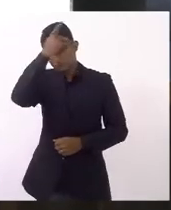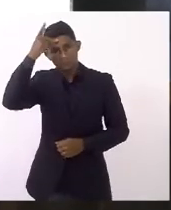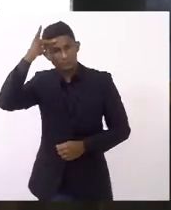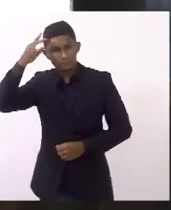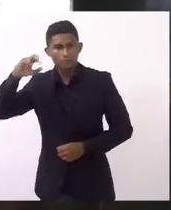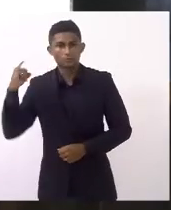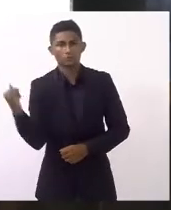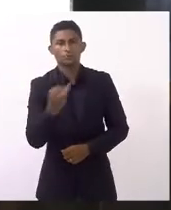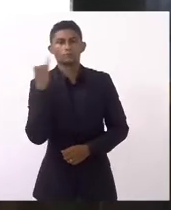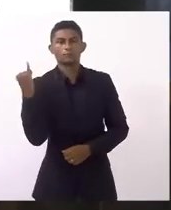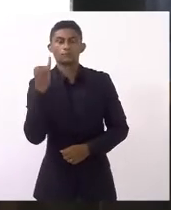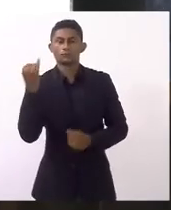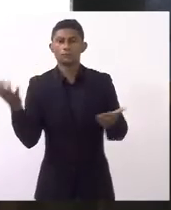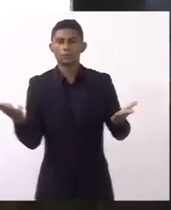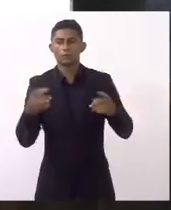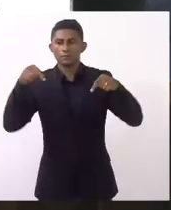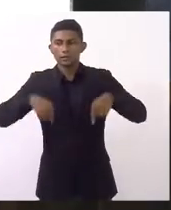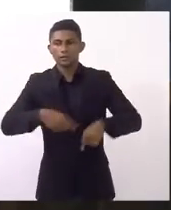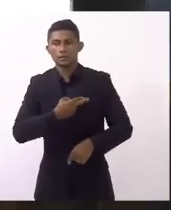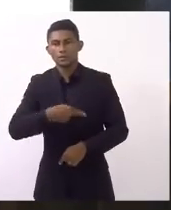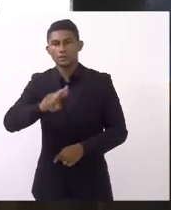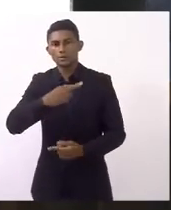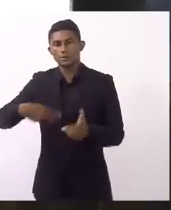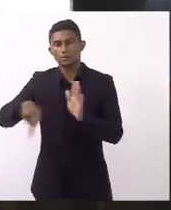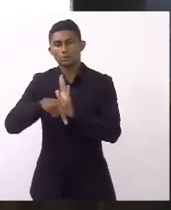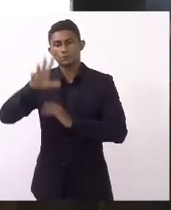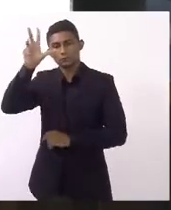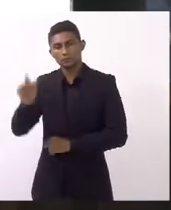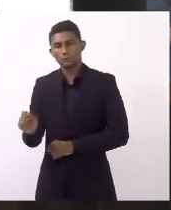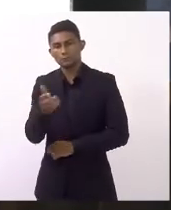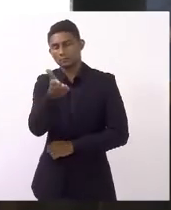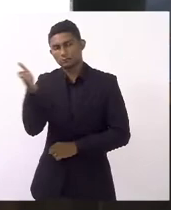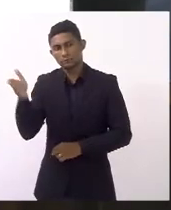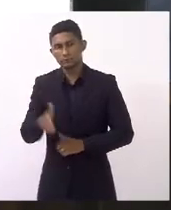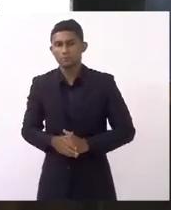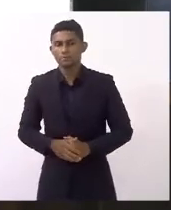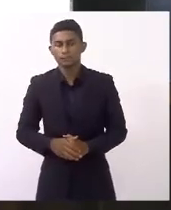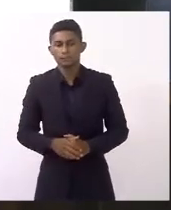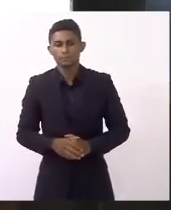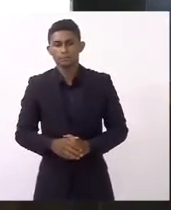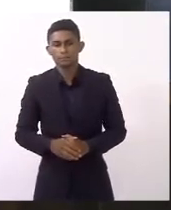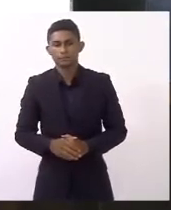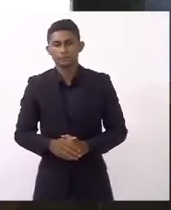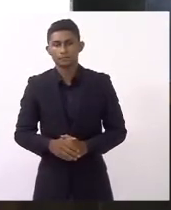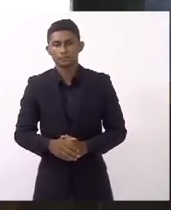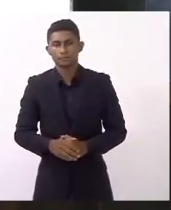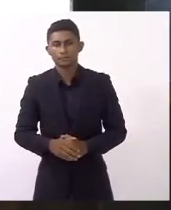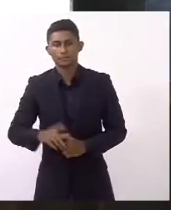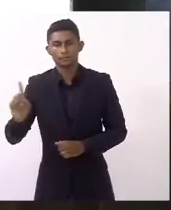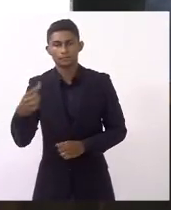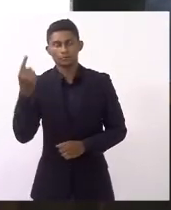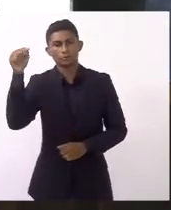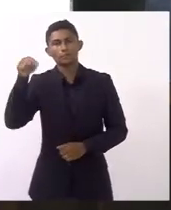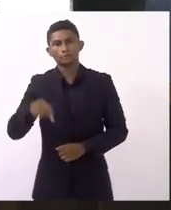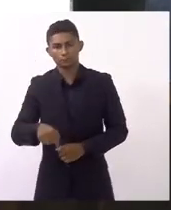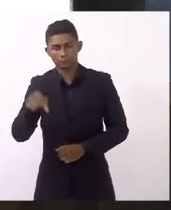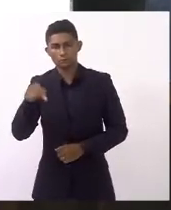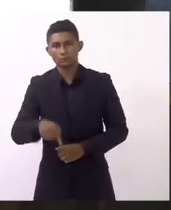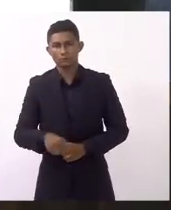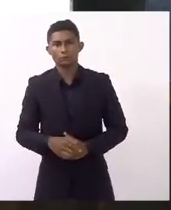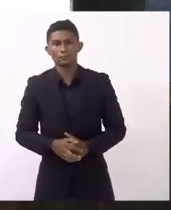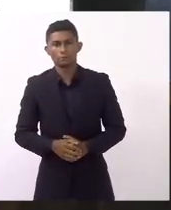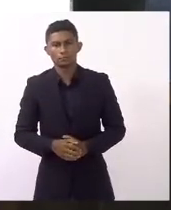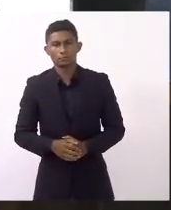hoje para as religiões de matriz africana EA gente não poderia de fazer essa